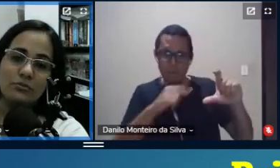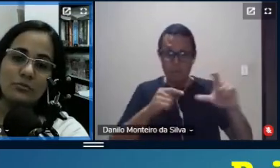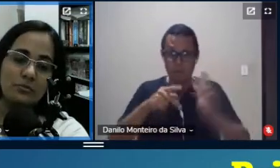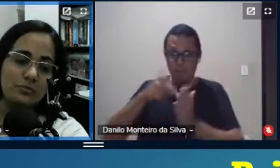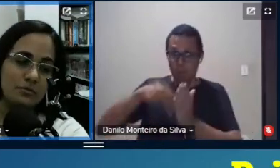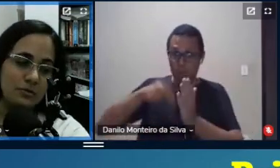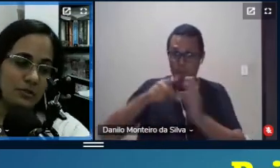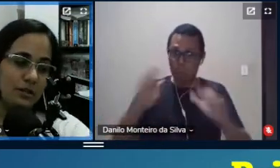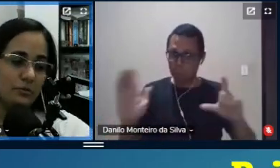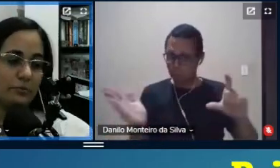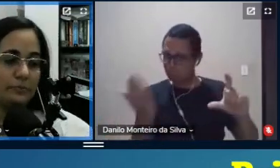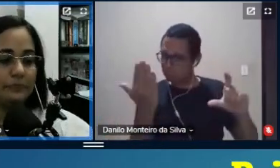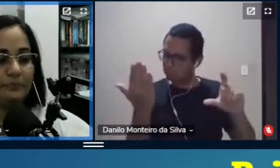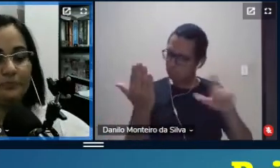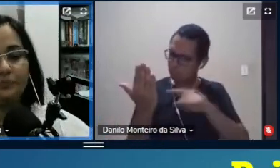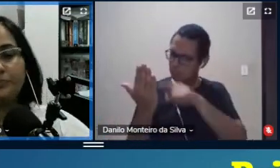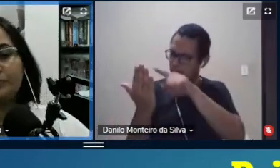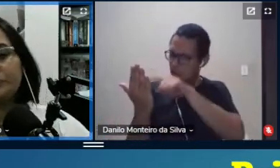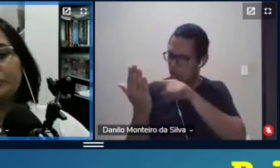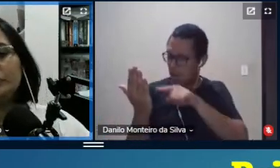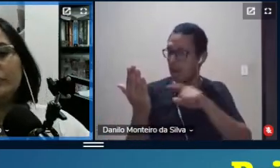projeto, certo?